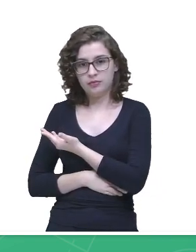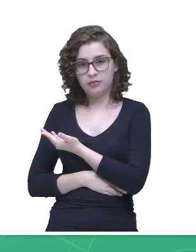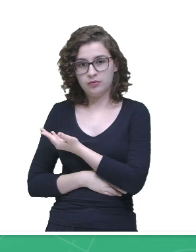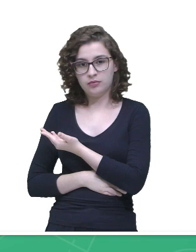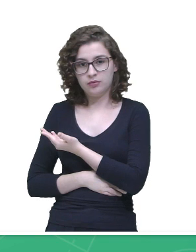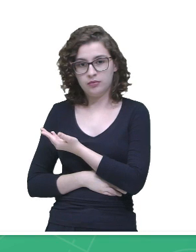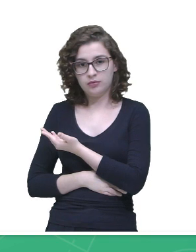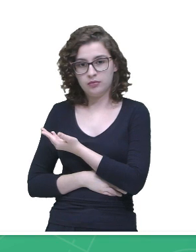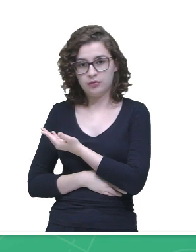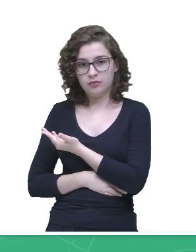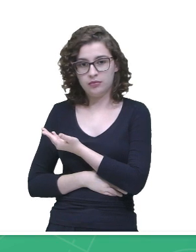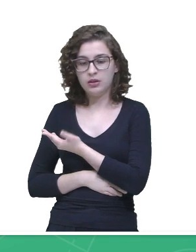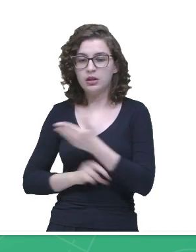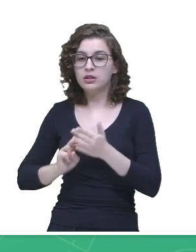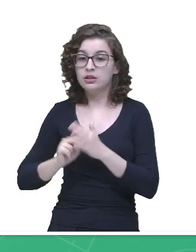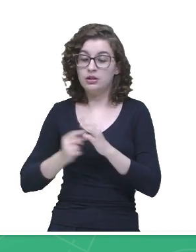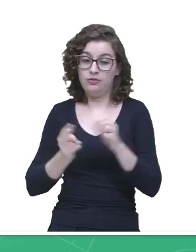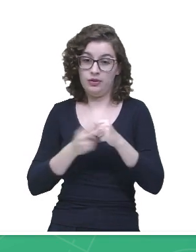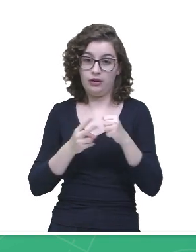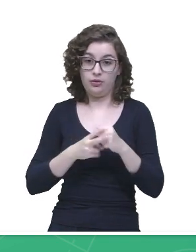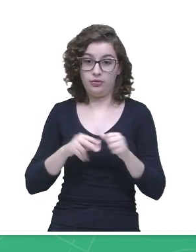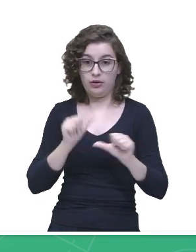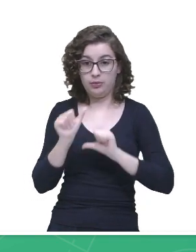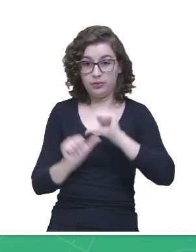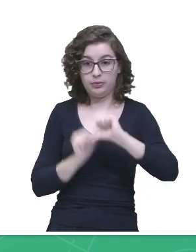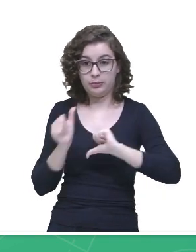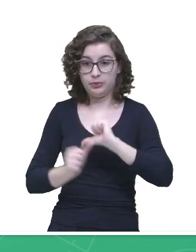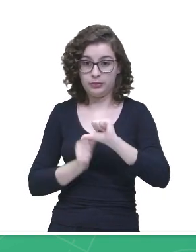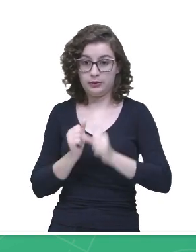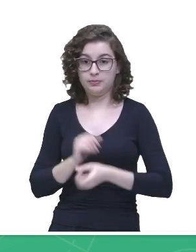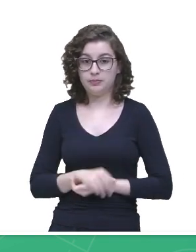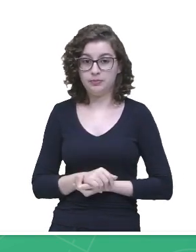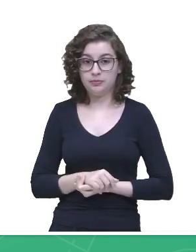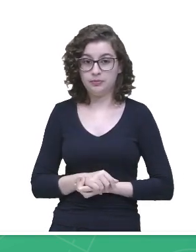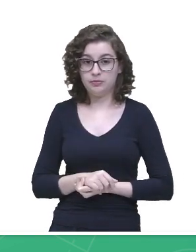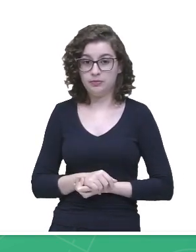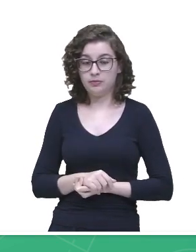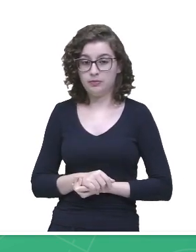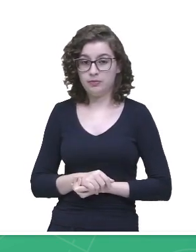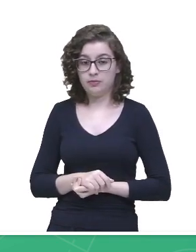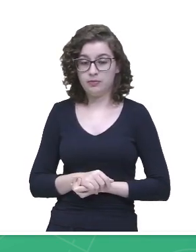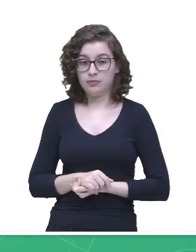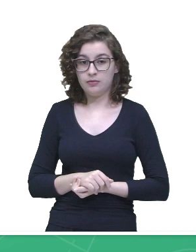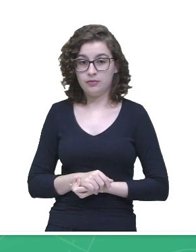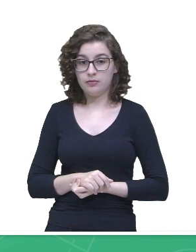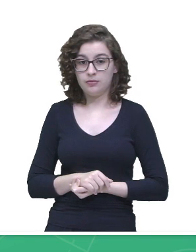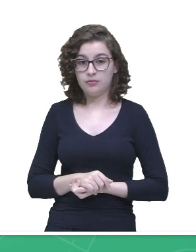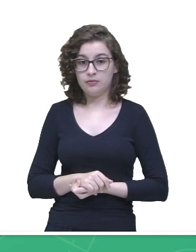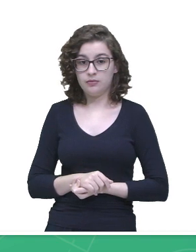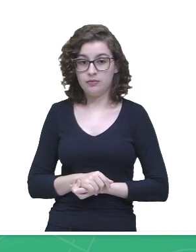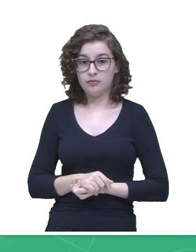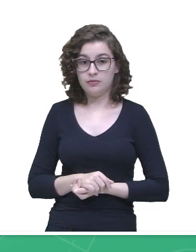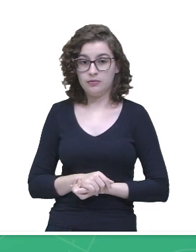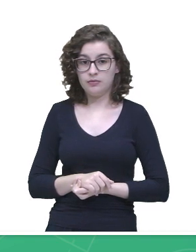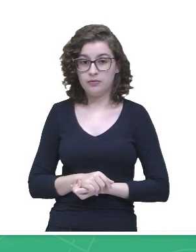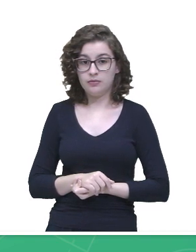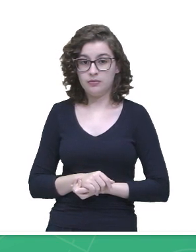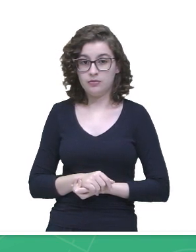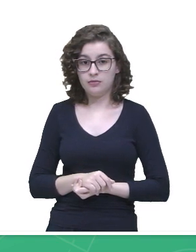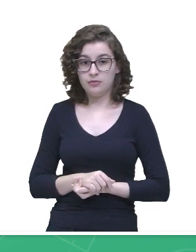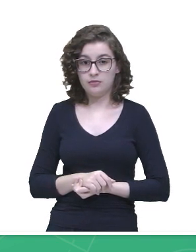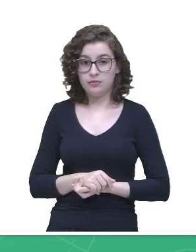transformações, mudanças. Essa partezinha, o que é, professor? A raiz do verbo, ok? Todos serão